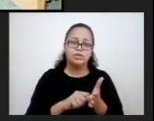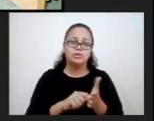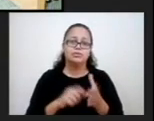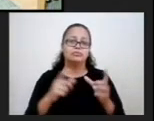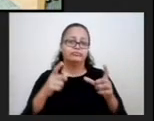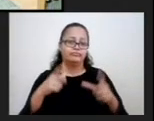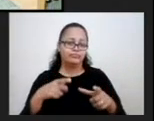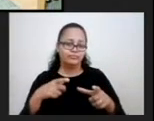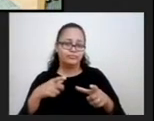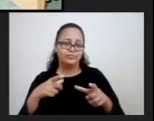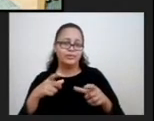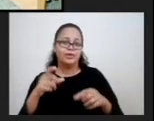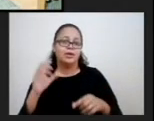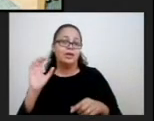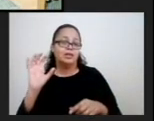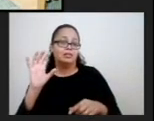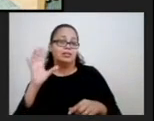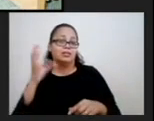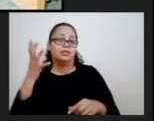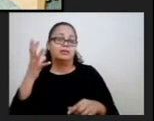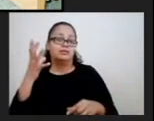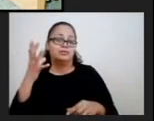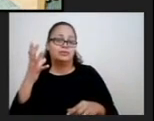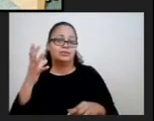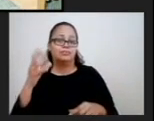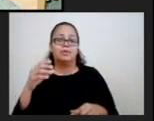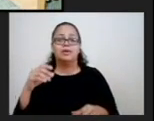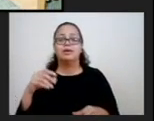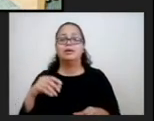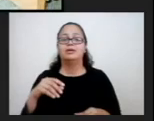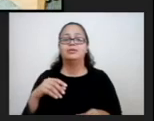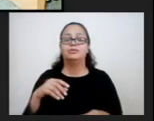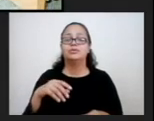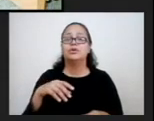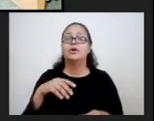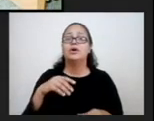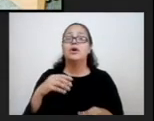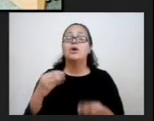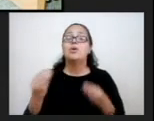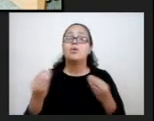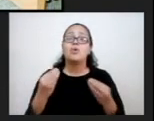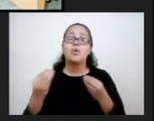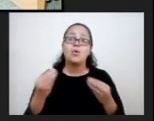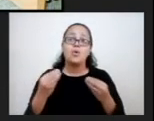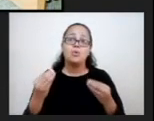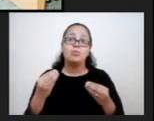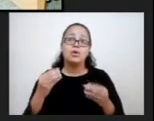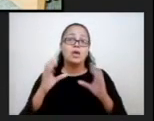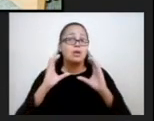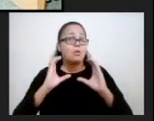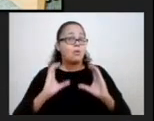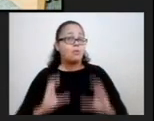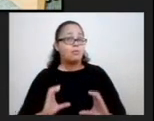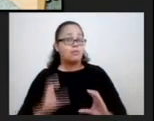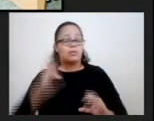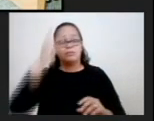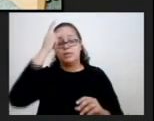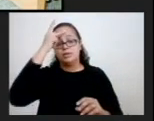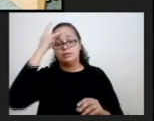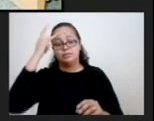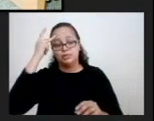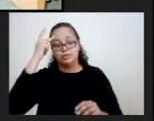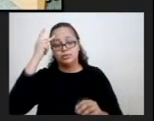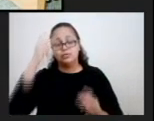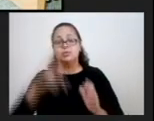ou conquistar um determinado lugar, era muito comum escrever como foi, como que eram as pessoas, o comportamento delas, para